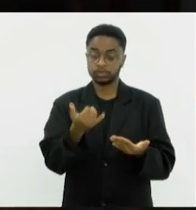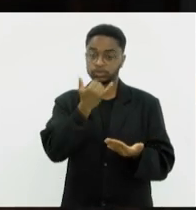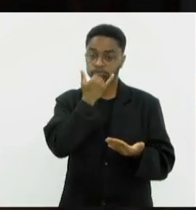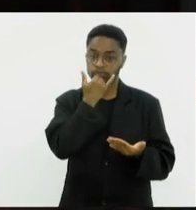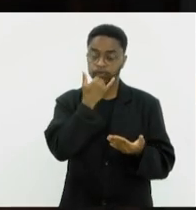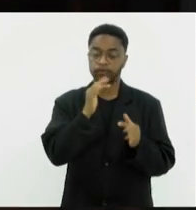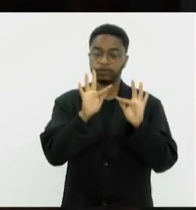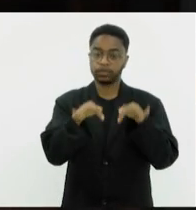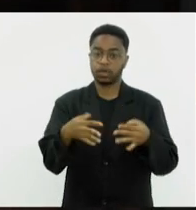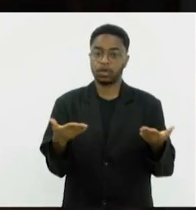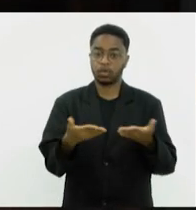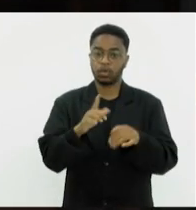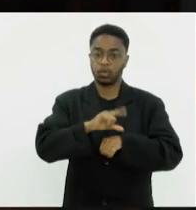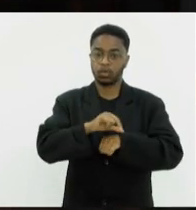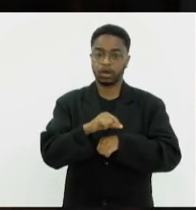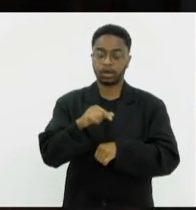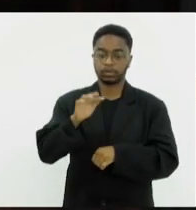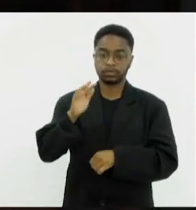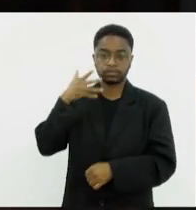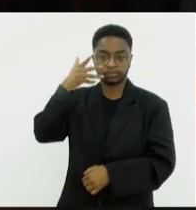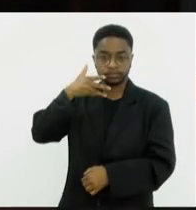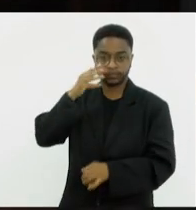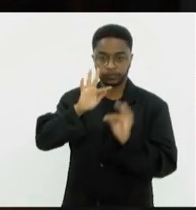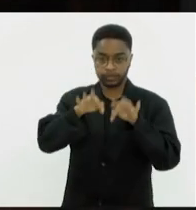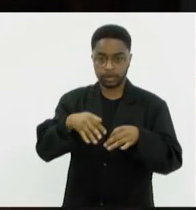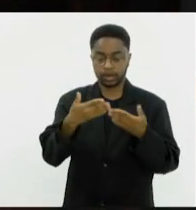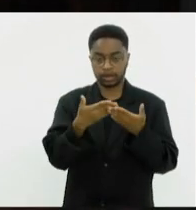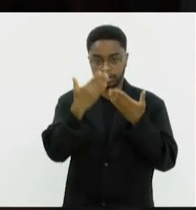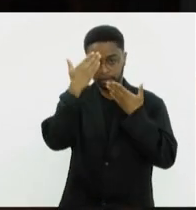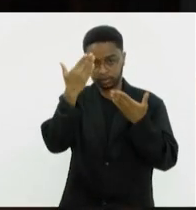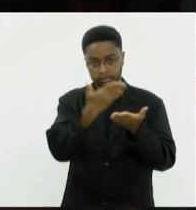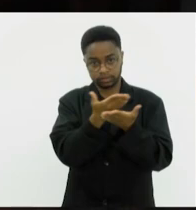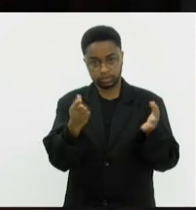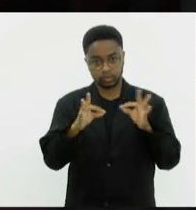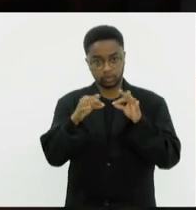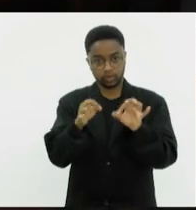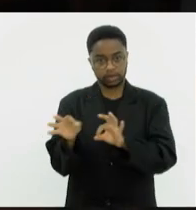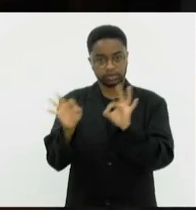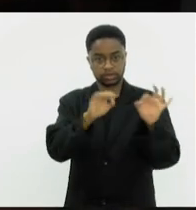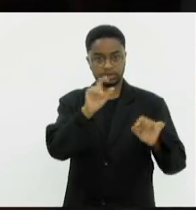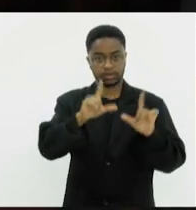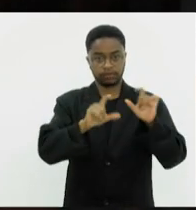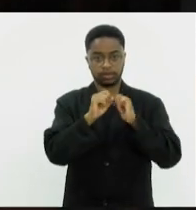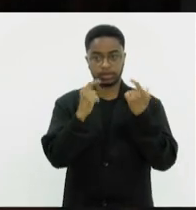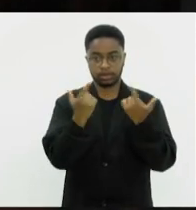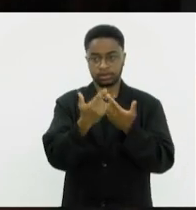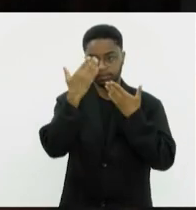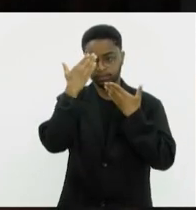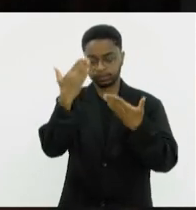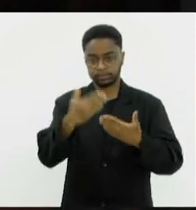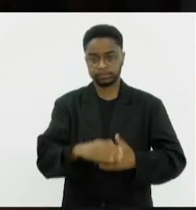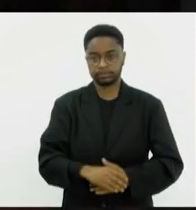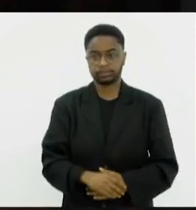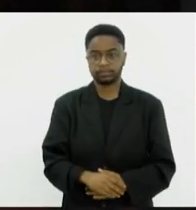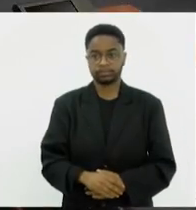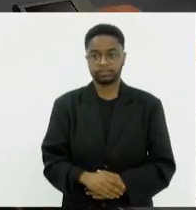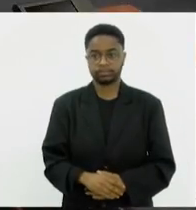Encerra-se o expediente final, agradecendo a todas e todos que nos acompanham pela TV Alerj. Muito obrigada.